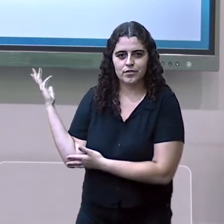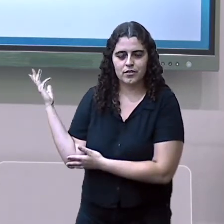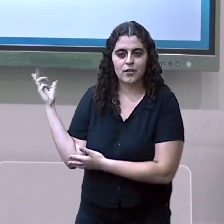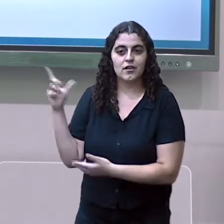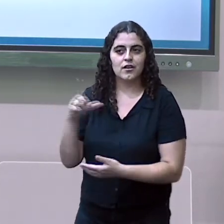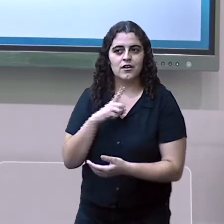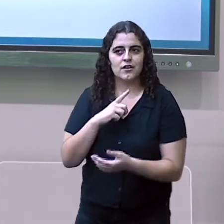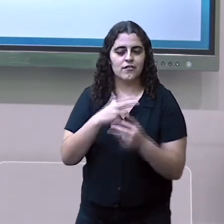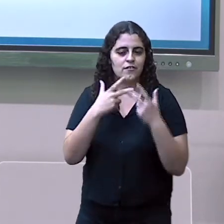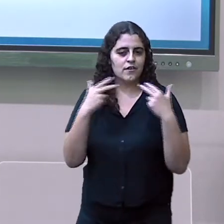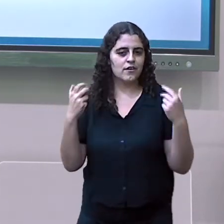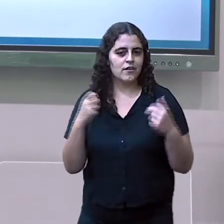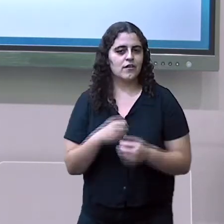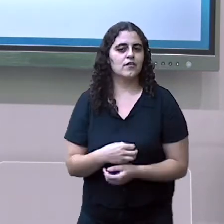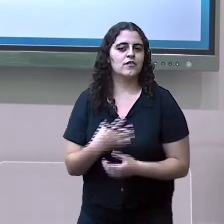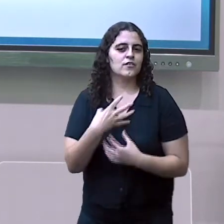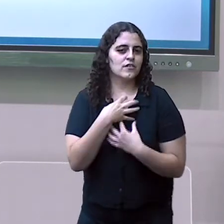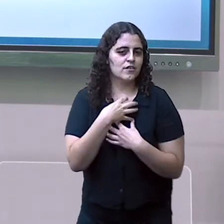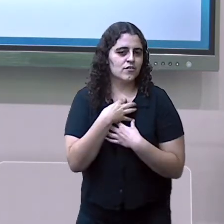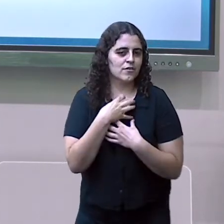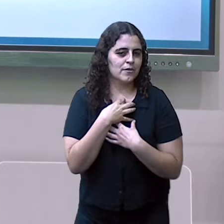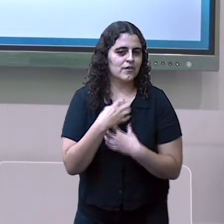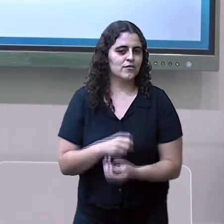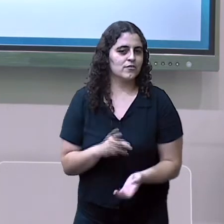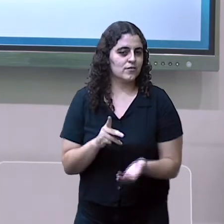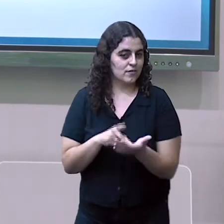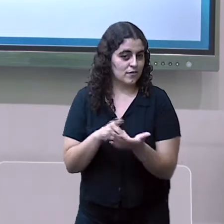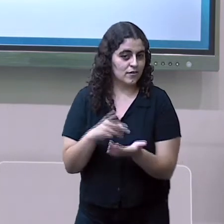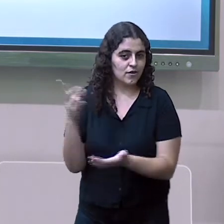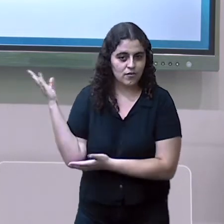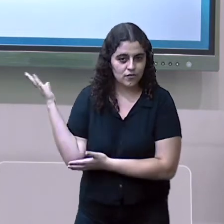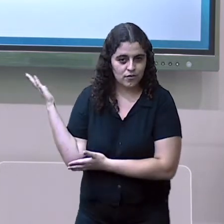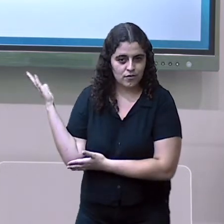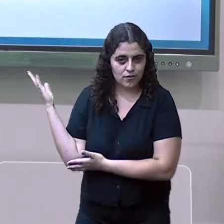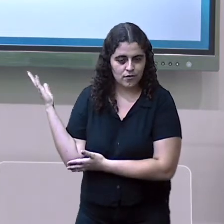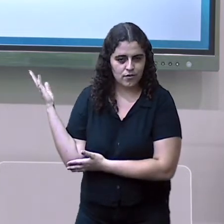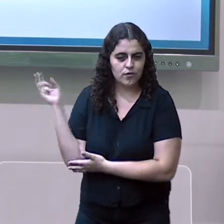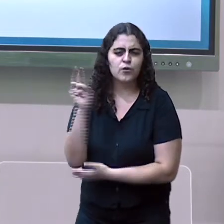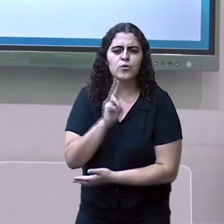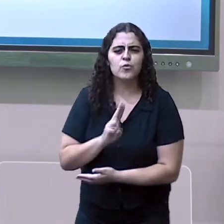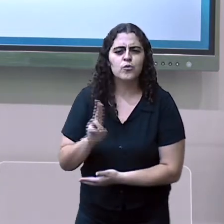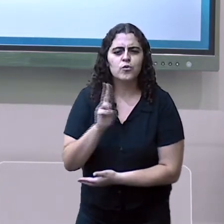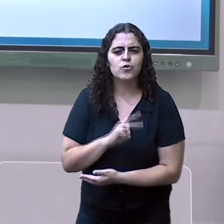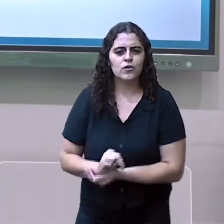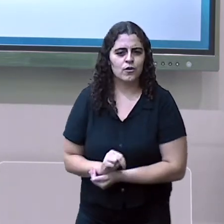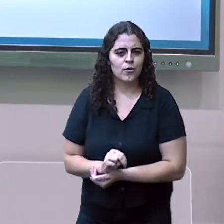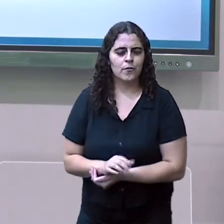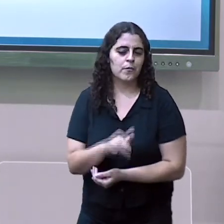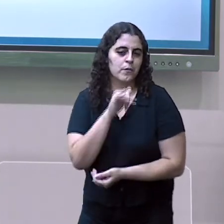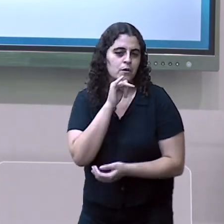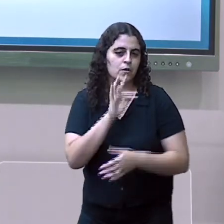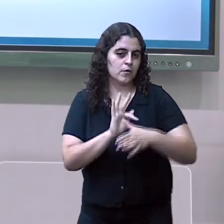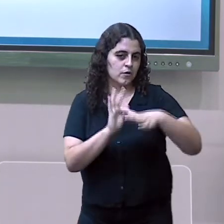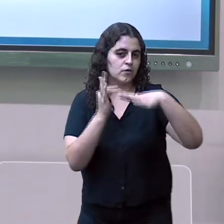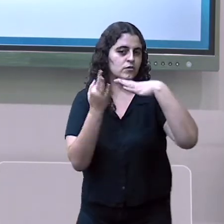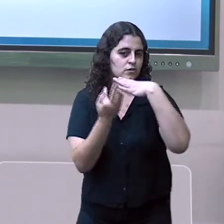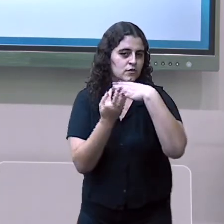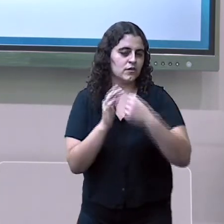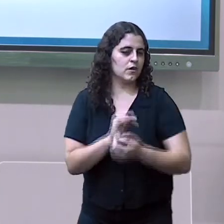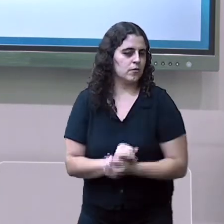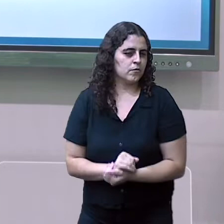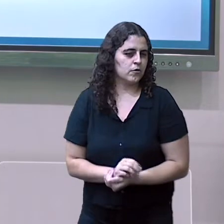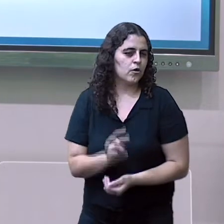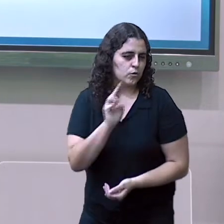que expressam vários sentimentos. Já utilizaram alguns?